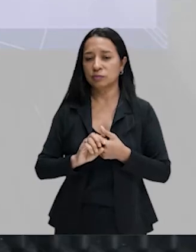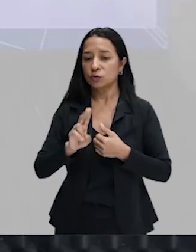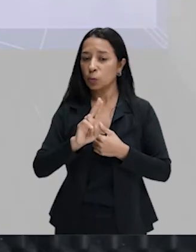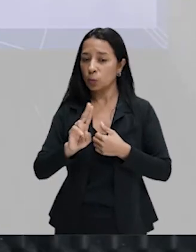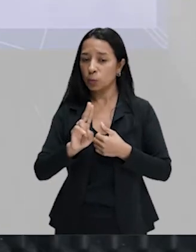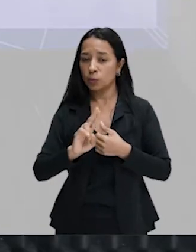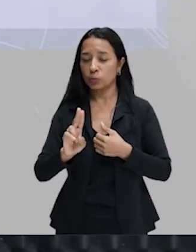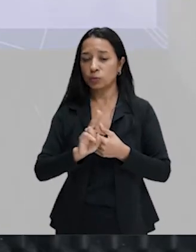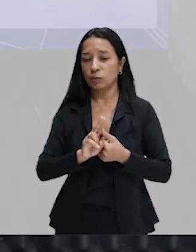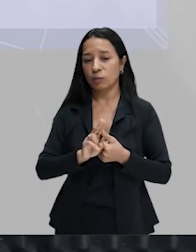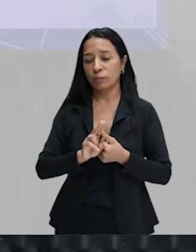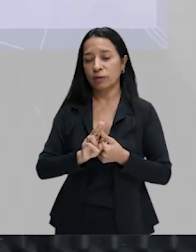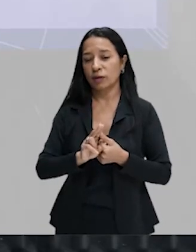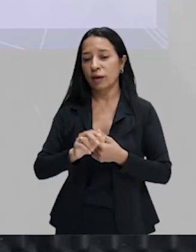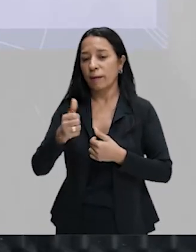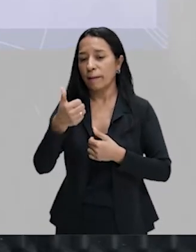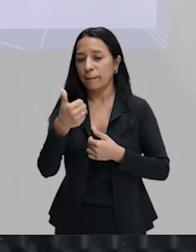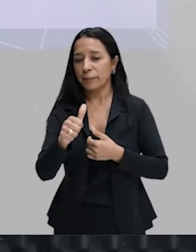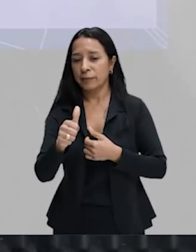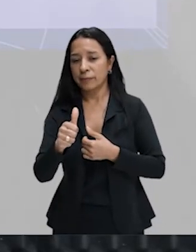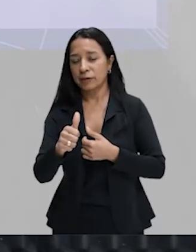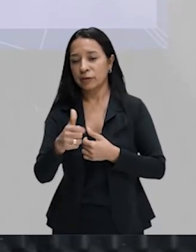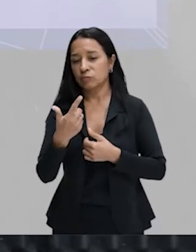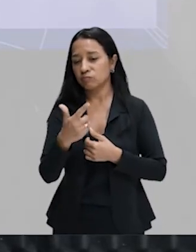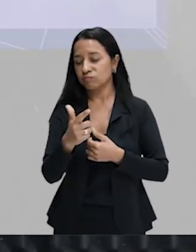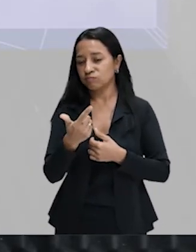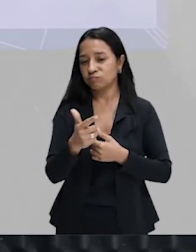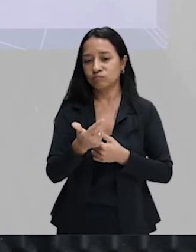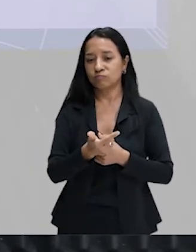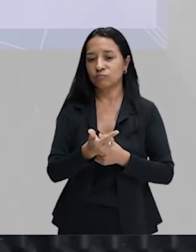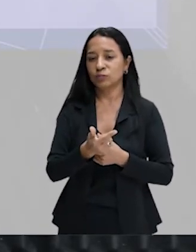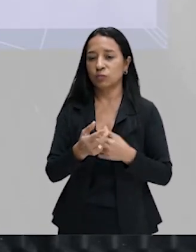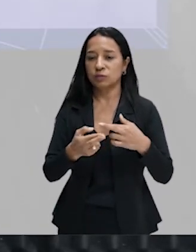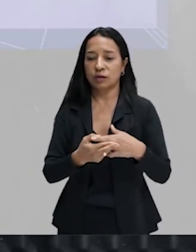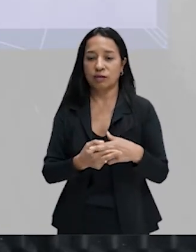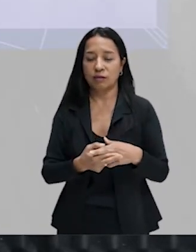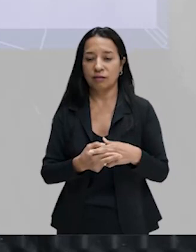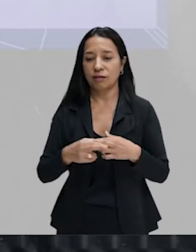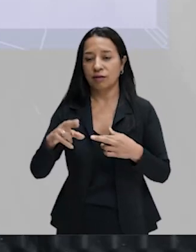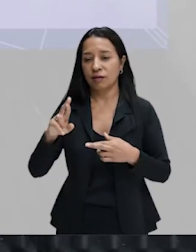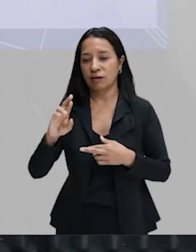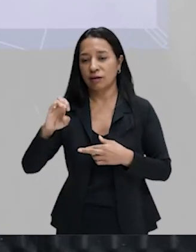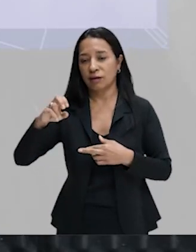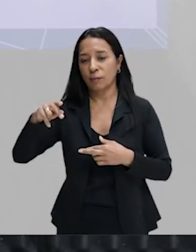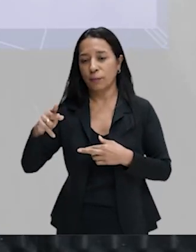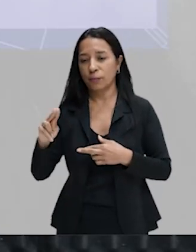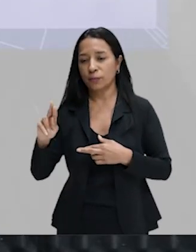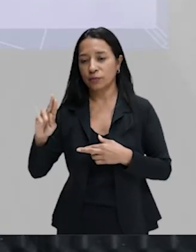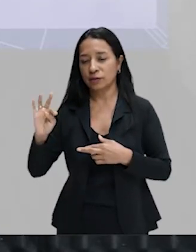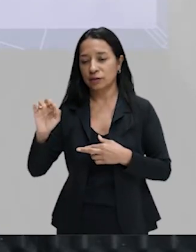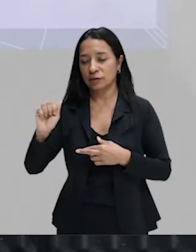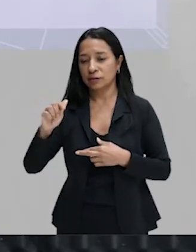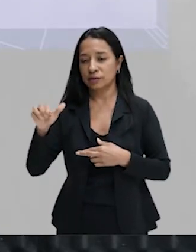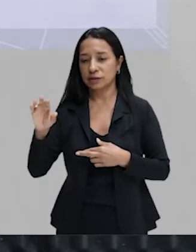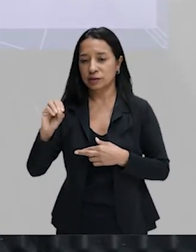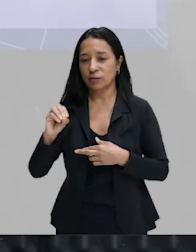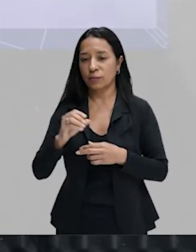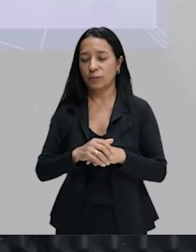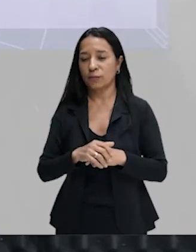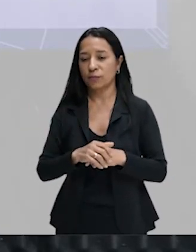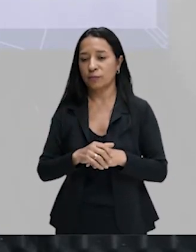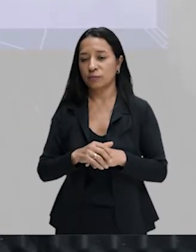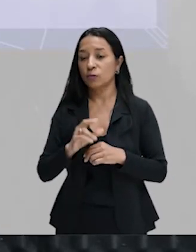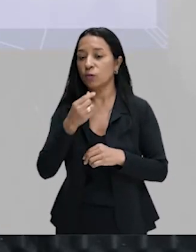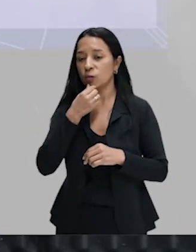Então, essa geração aqui é um pouco mais crítica. Eles têm aí a poesia como